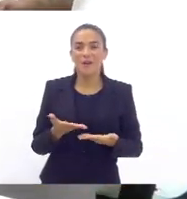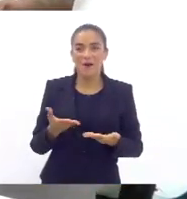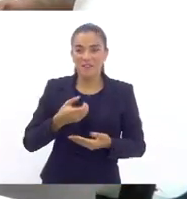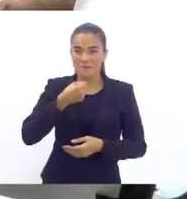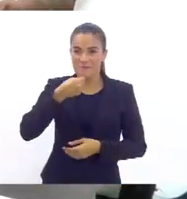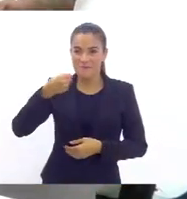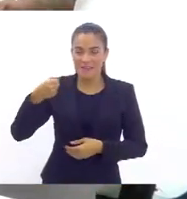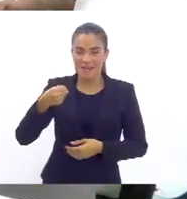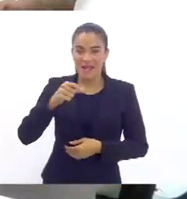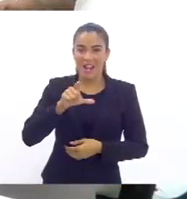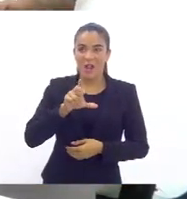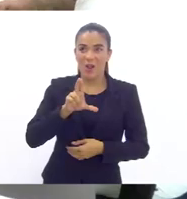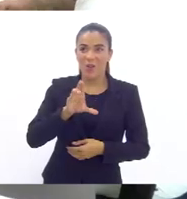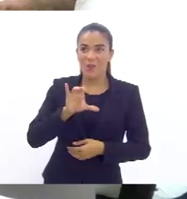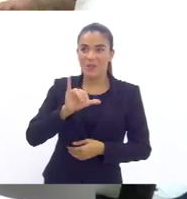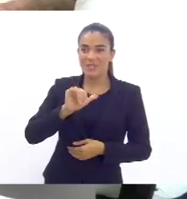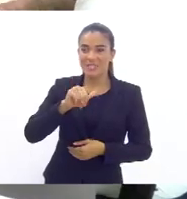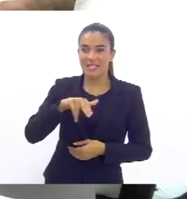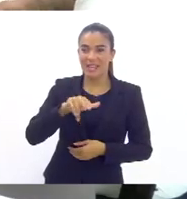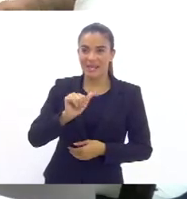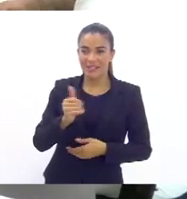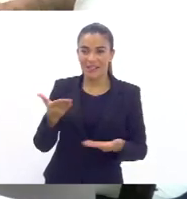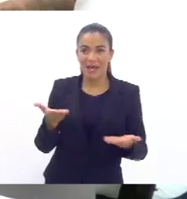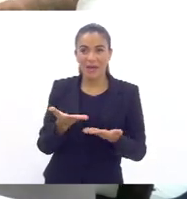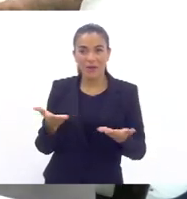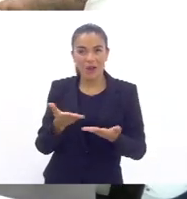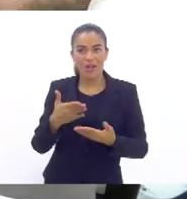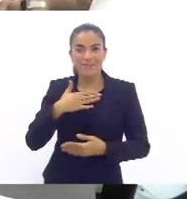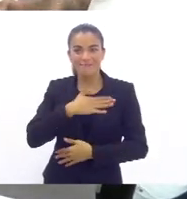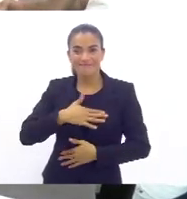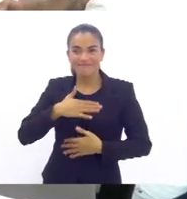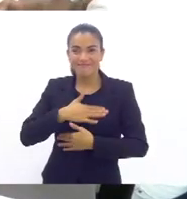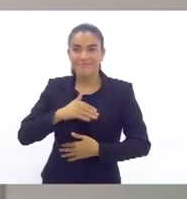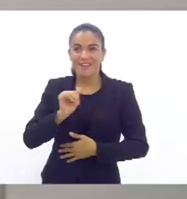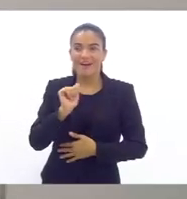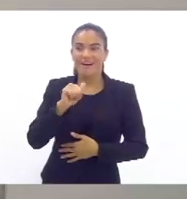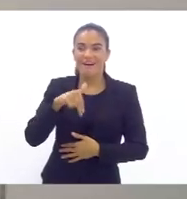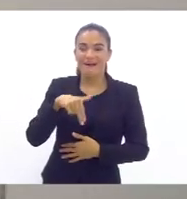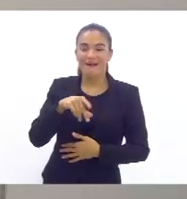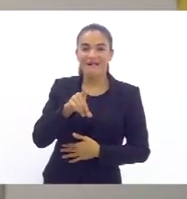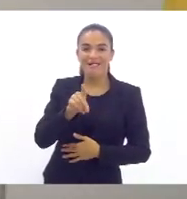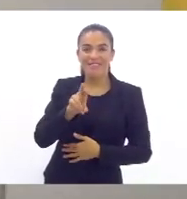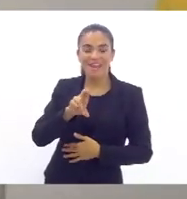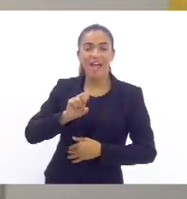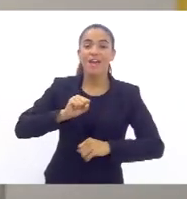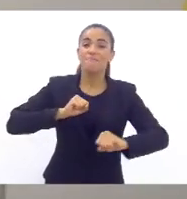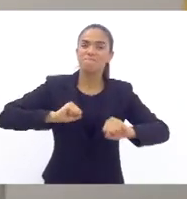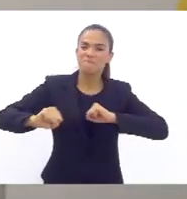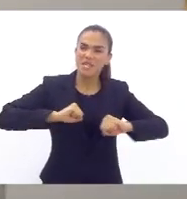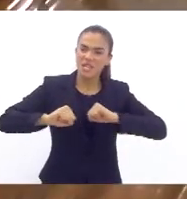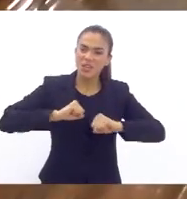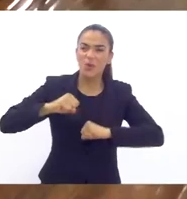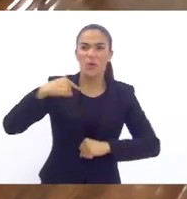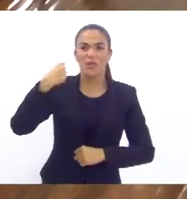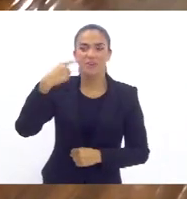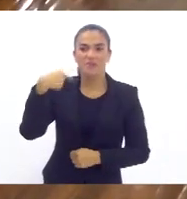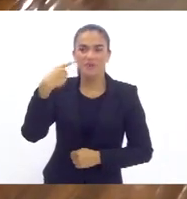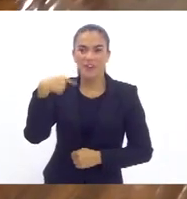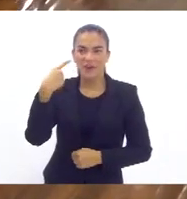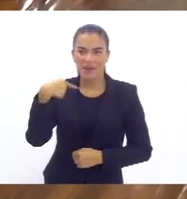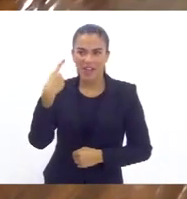constato aqui a chegada do nosso companheiro André Barros militante advogado defensor